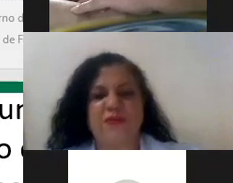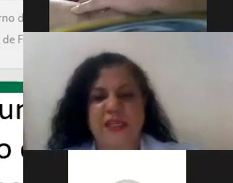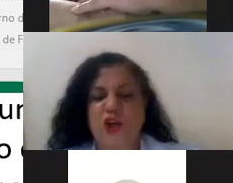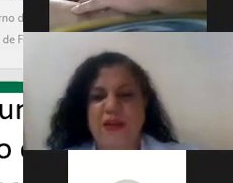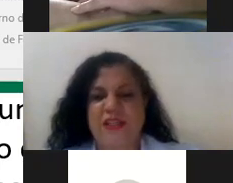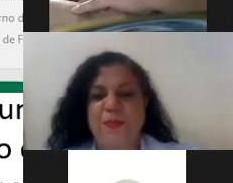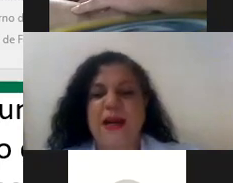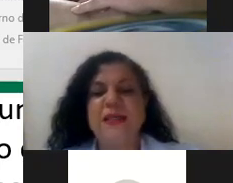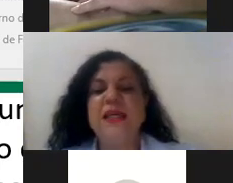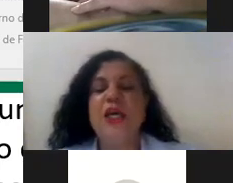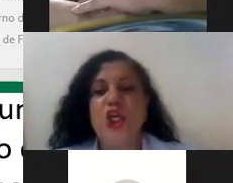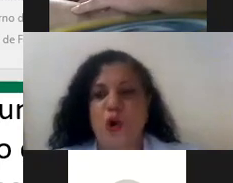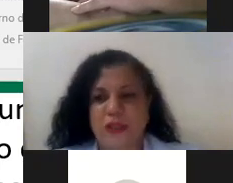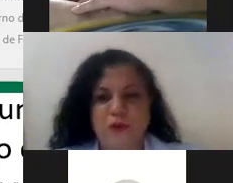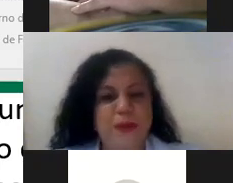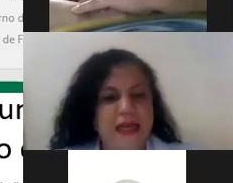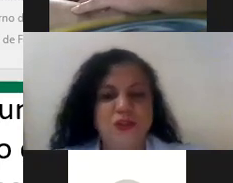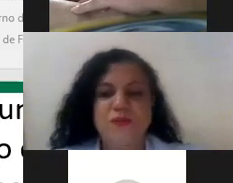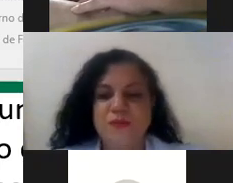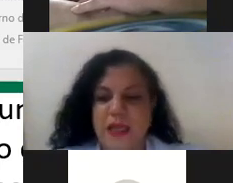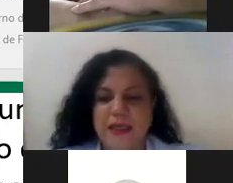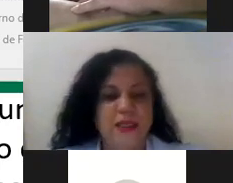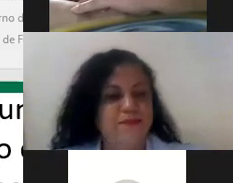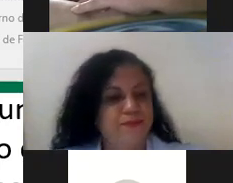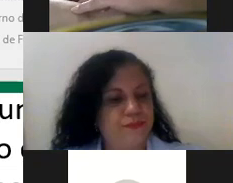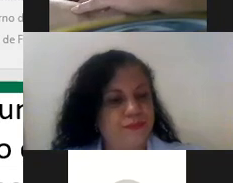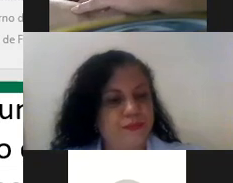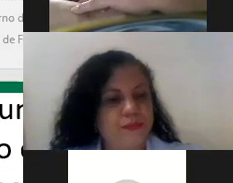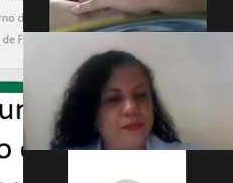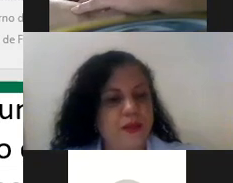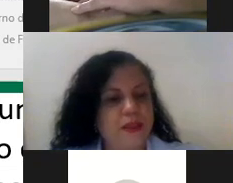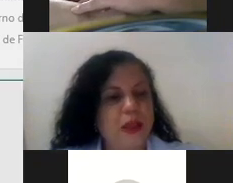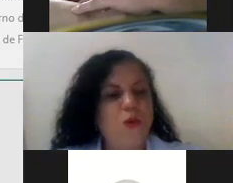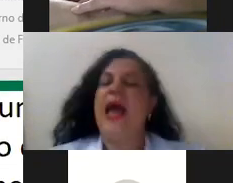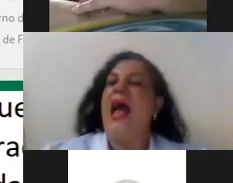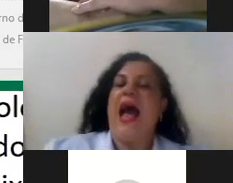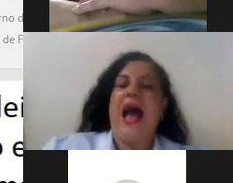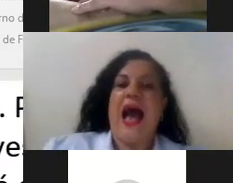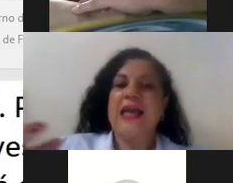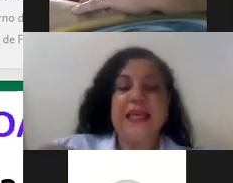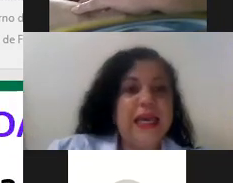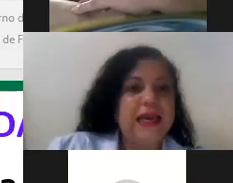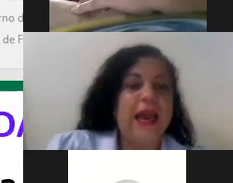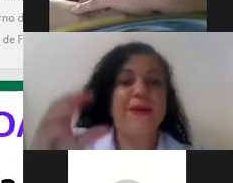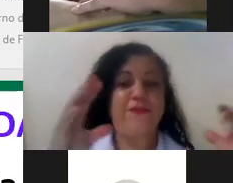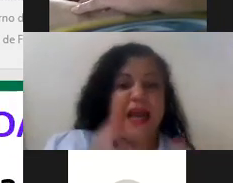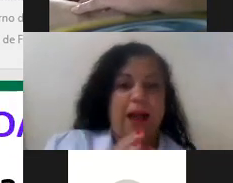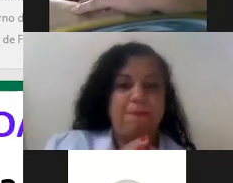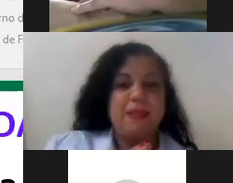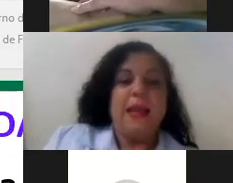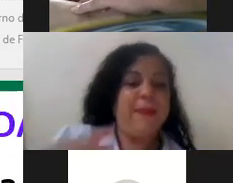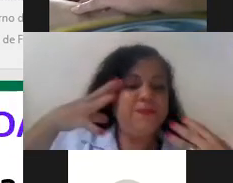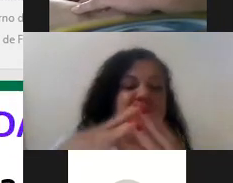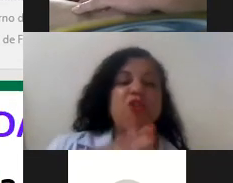coloco o travesseiro no meio das pernas e outra no braço, aqui. Então, aqui é para